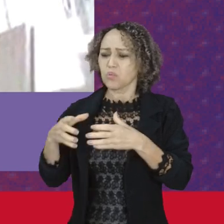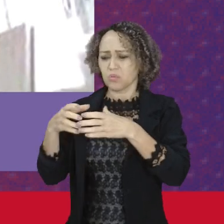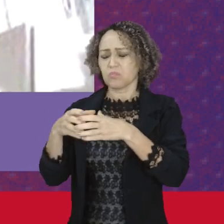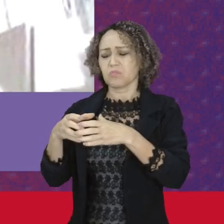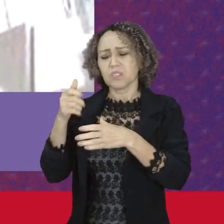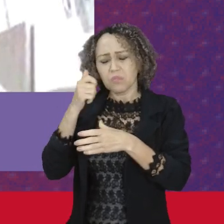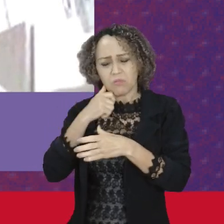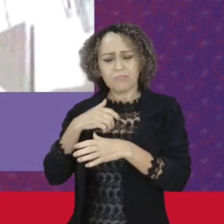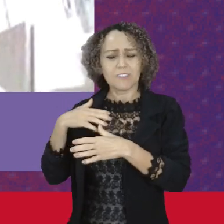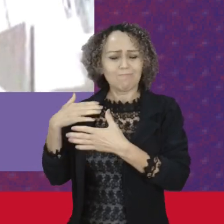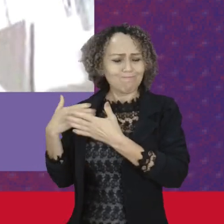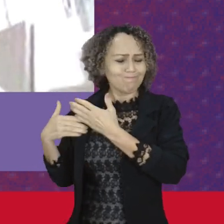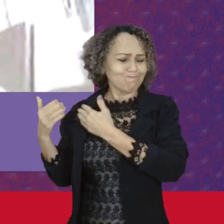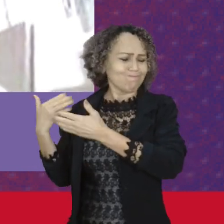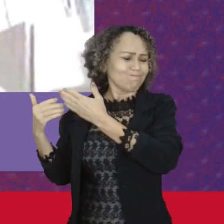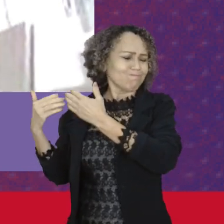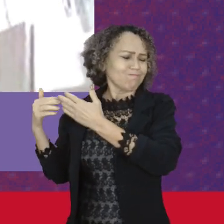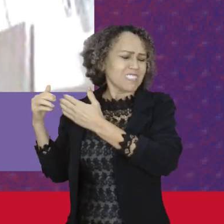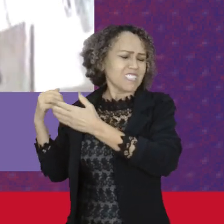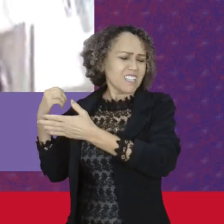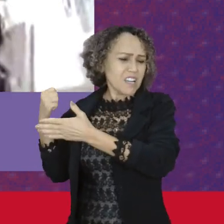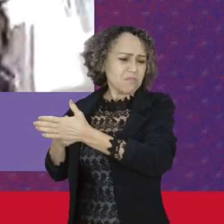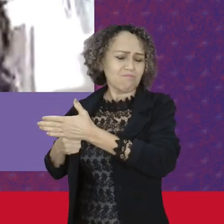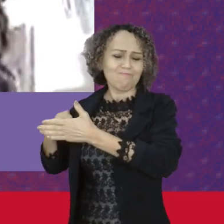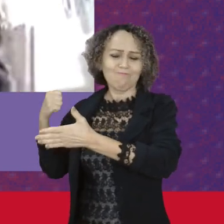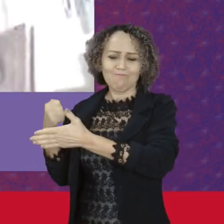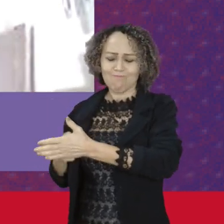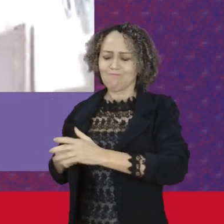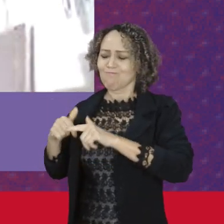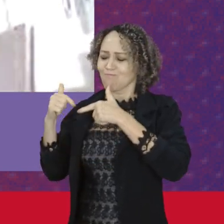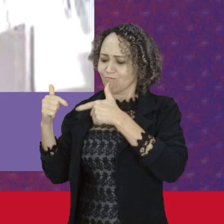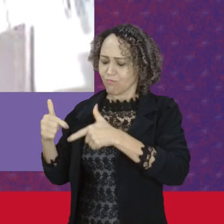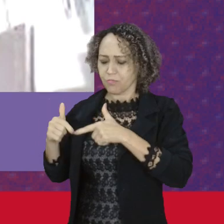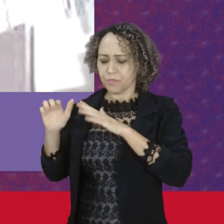queria, pensando um pouco sobre